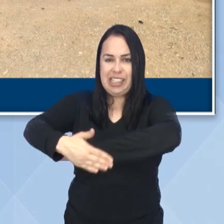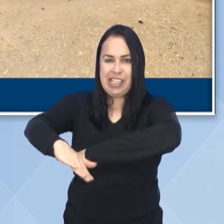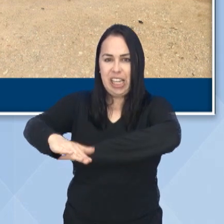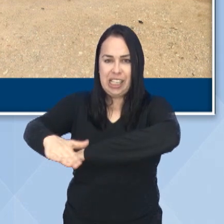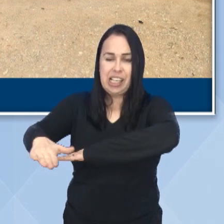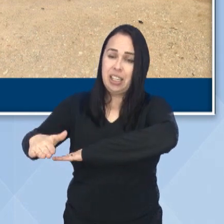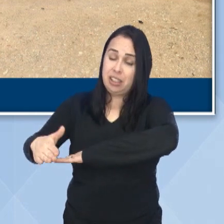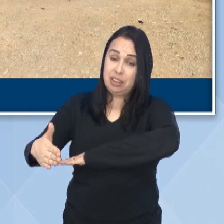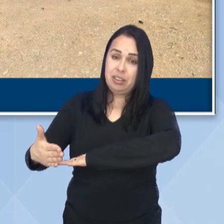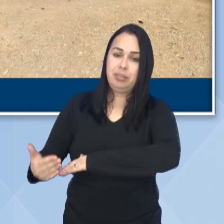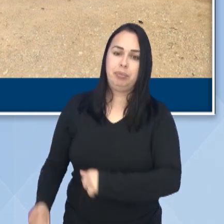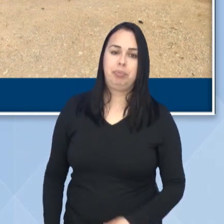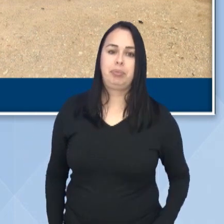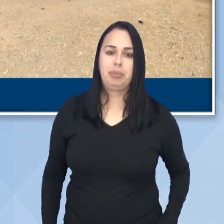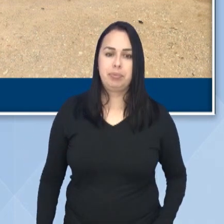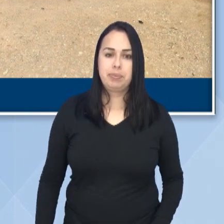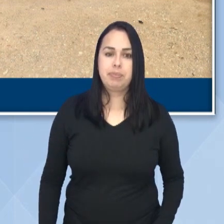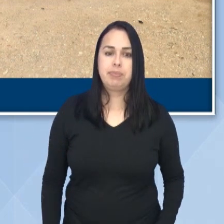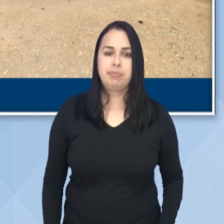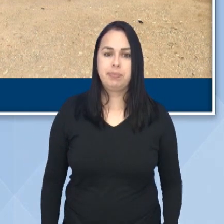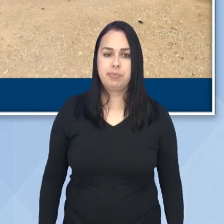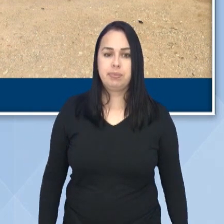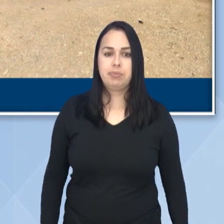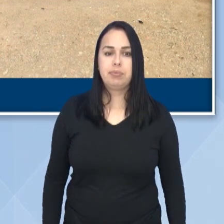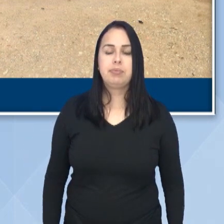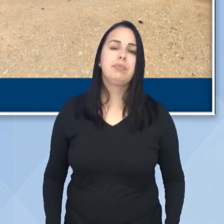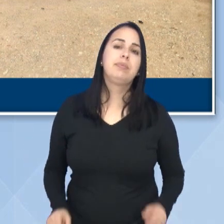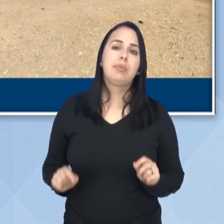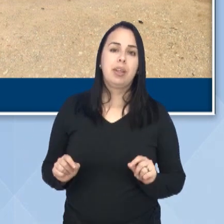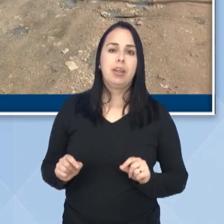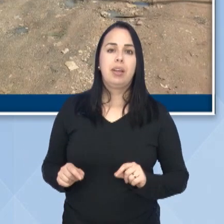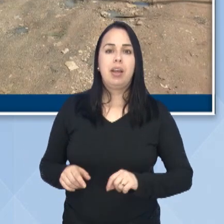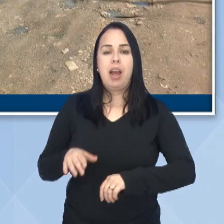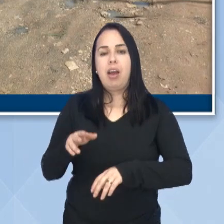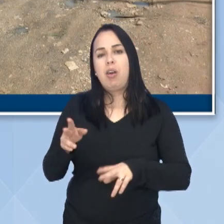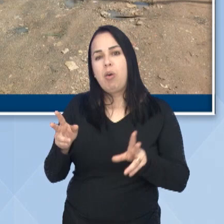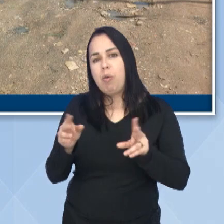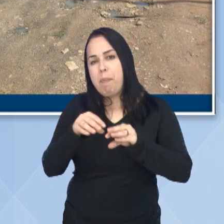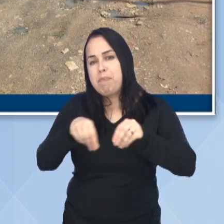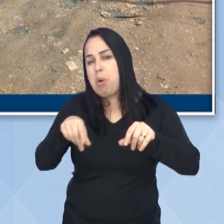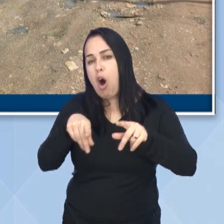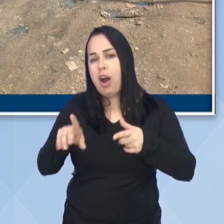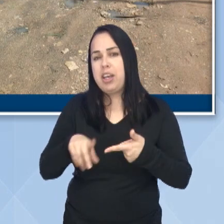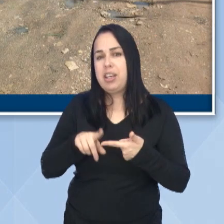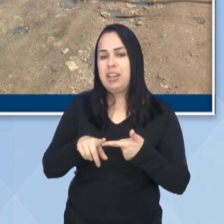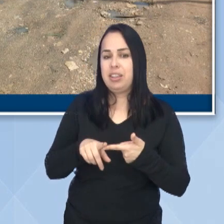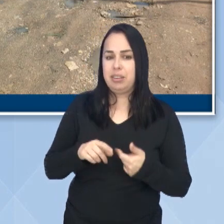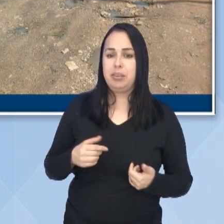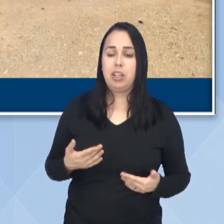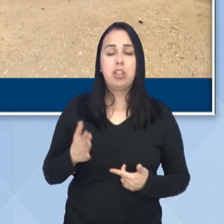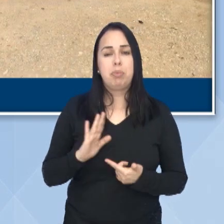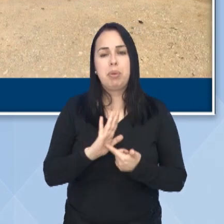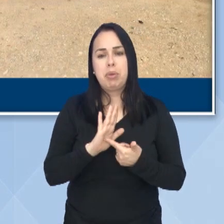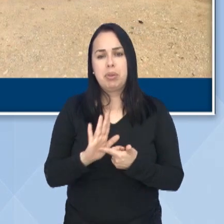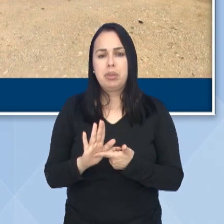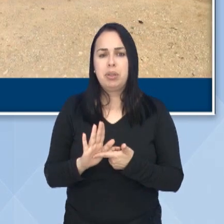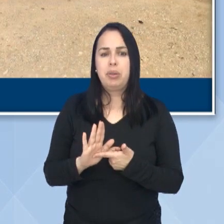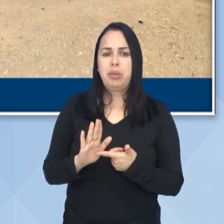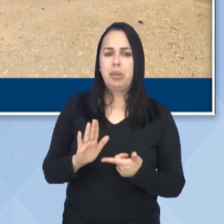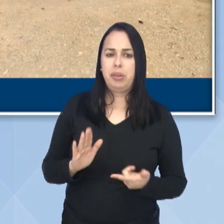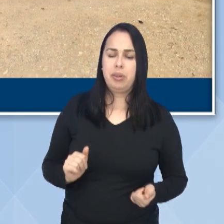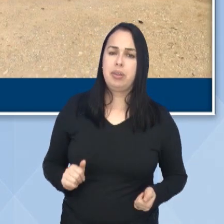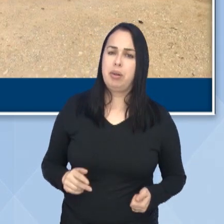anti-tudo, inclusive o antipobre. É o próprio poeira e antipobre. Eu queria só mostrar mais uma coisa, Pedro,